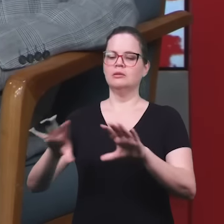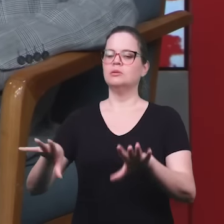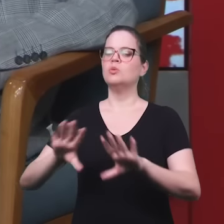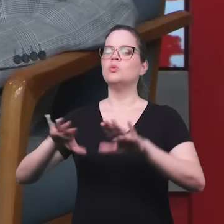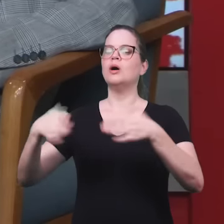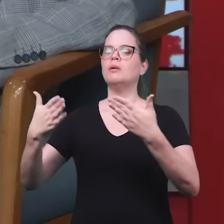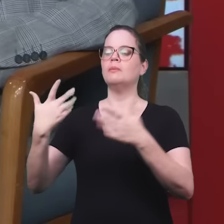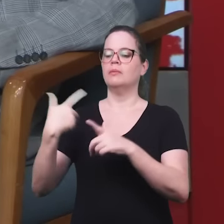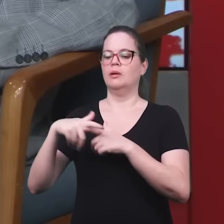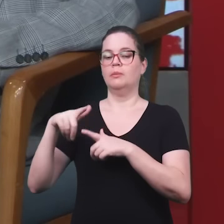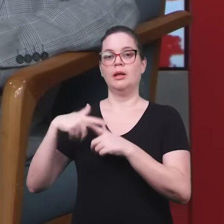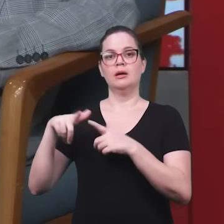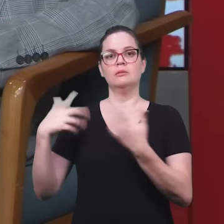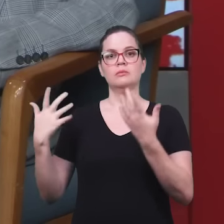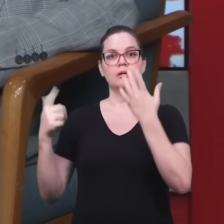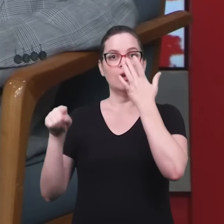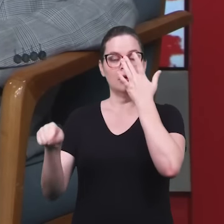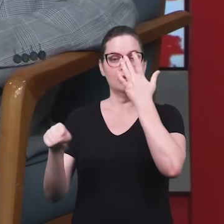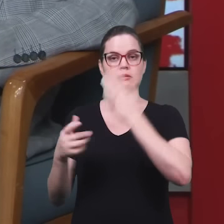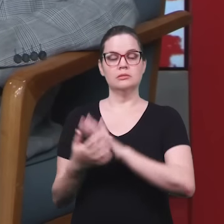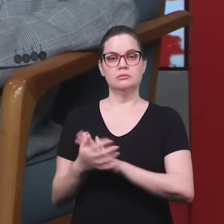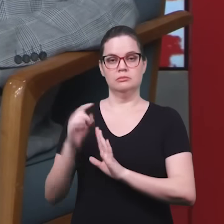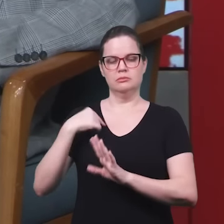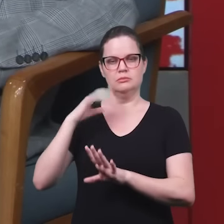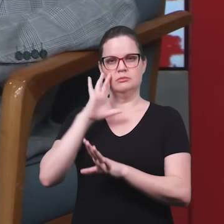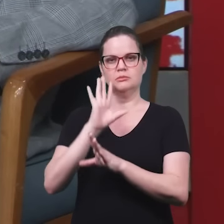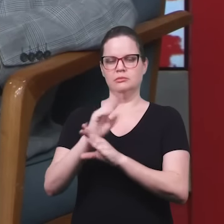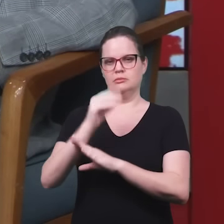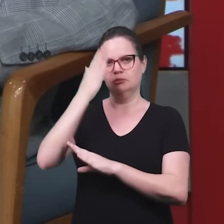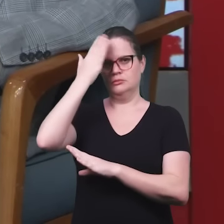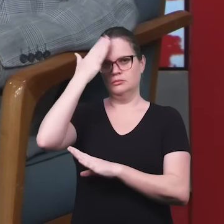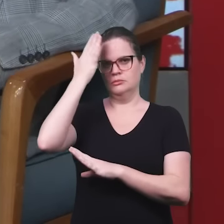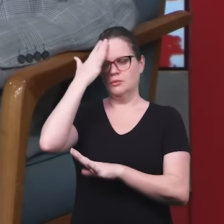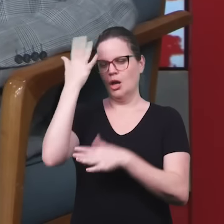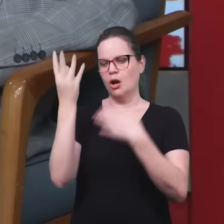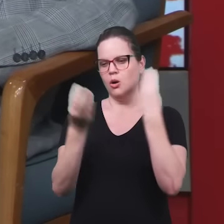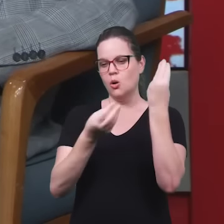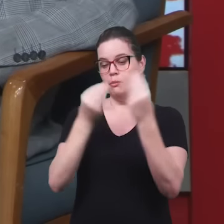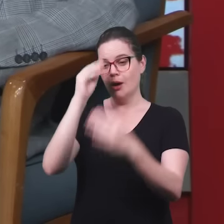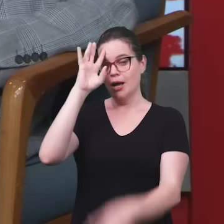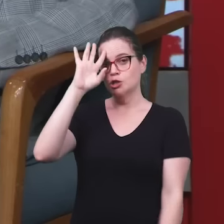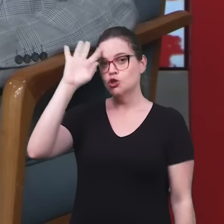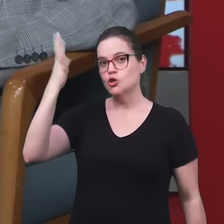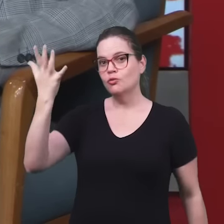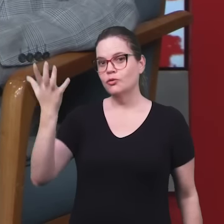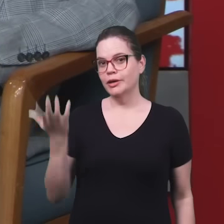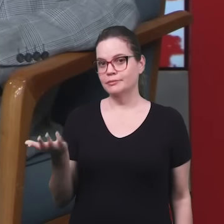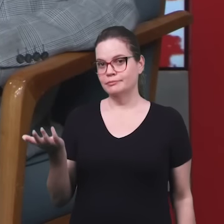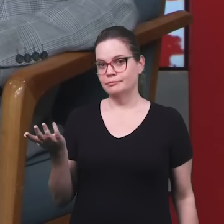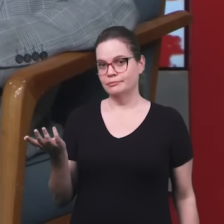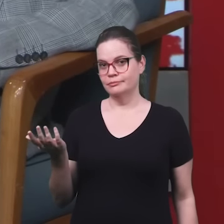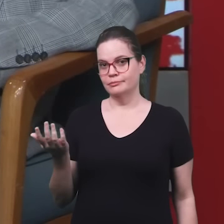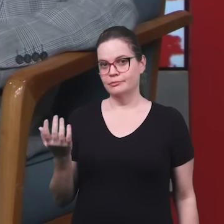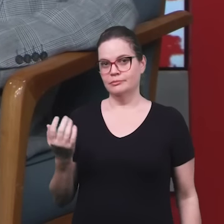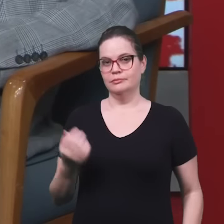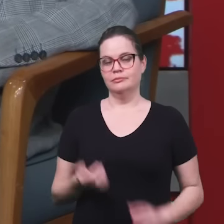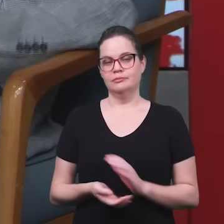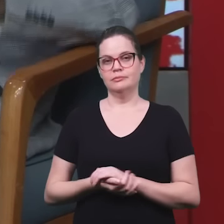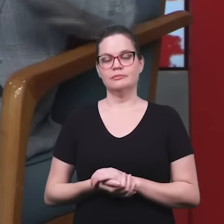igreja, você vai ter que saber como vai acontecer